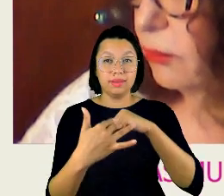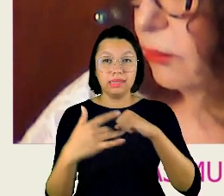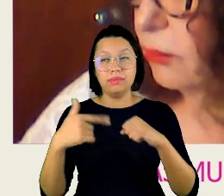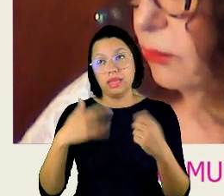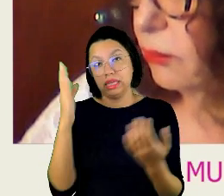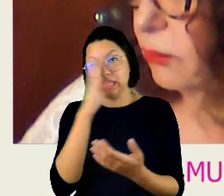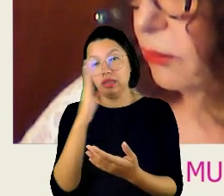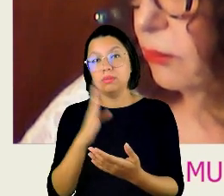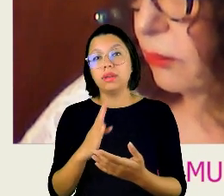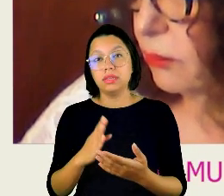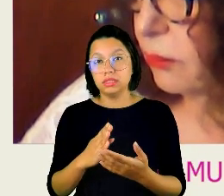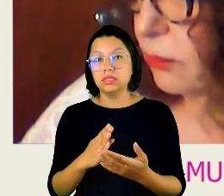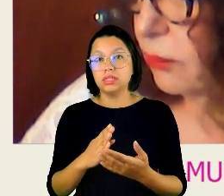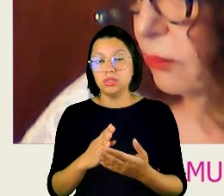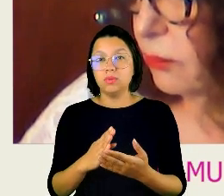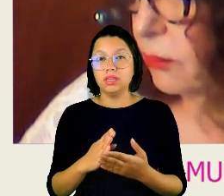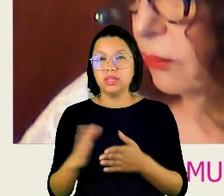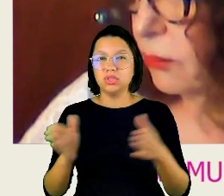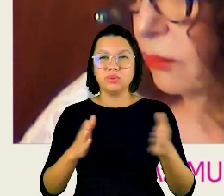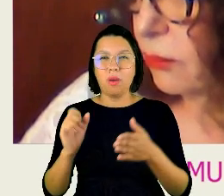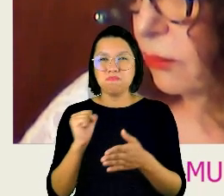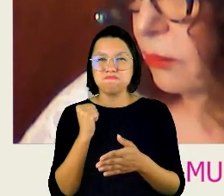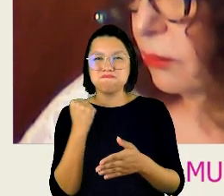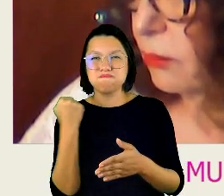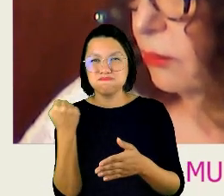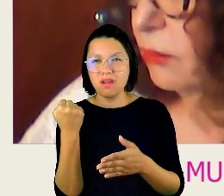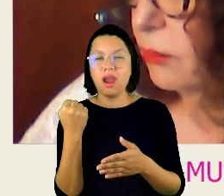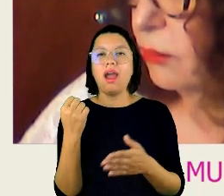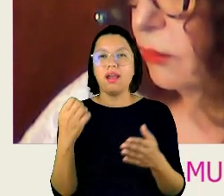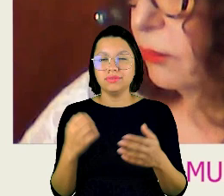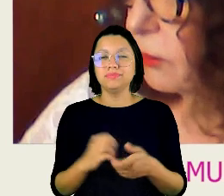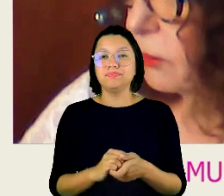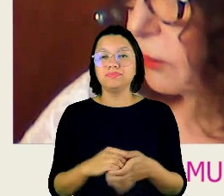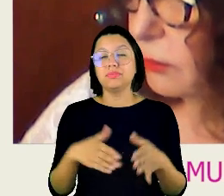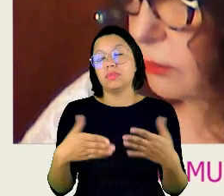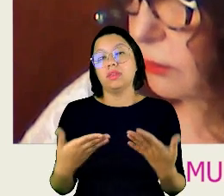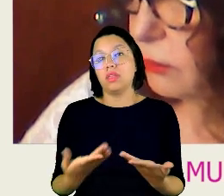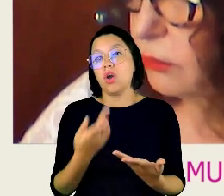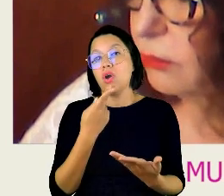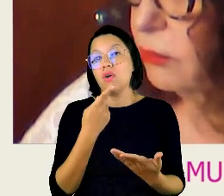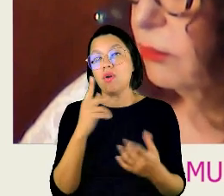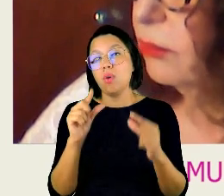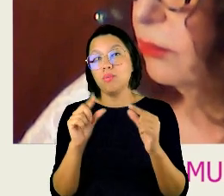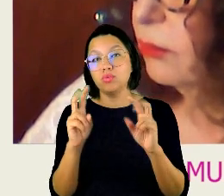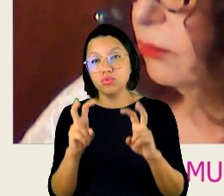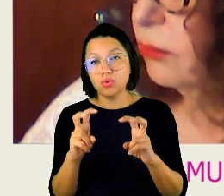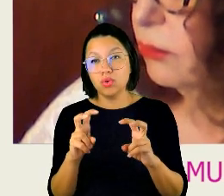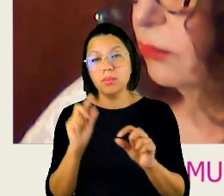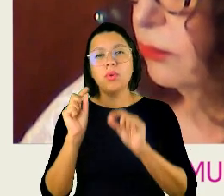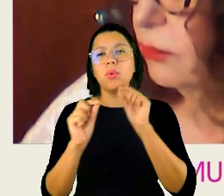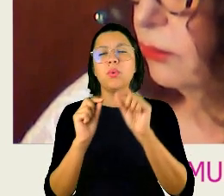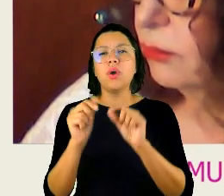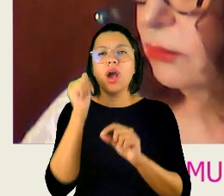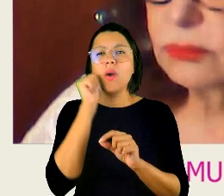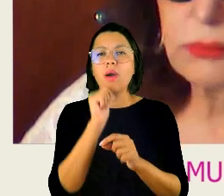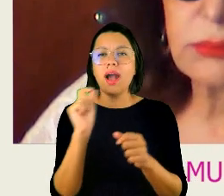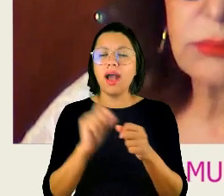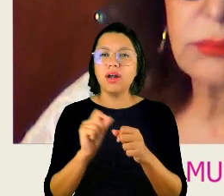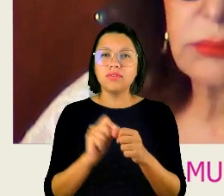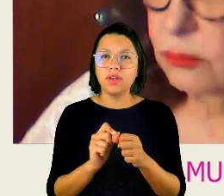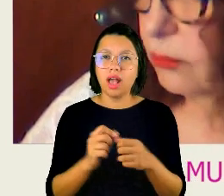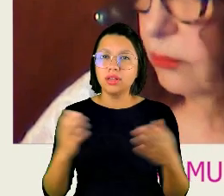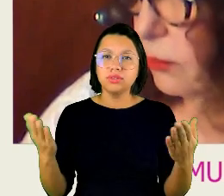em que a situação se agravou. Então, hoje a gente vai falar um pouquinho sobre o que as mulheres têm